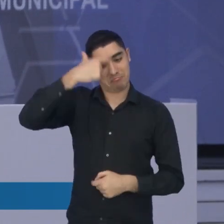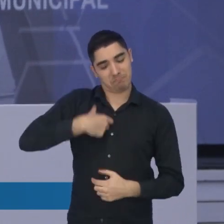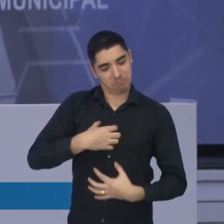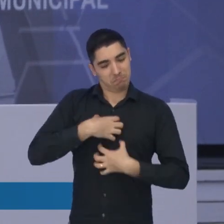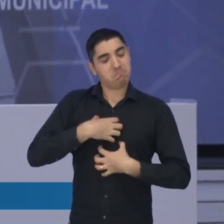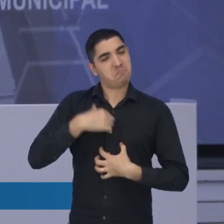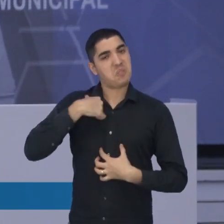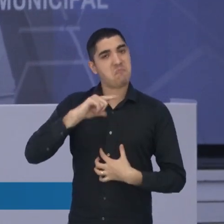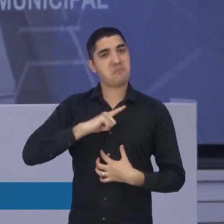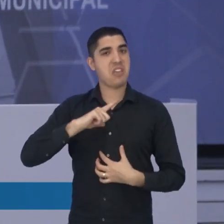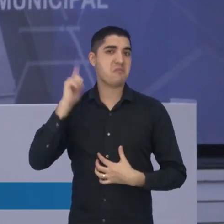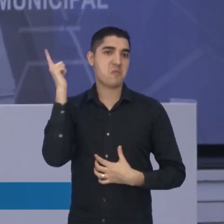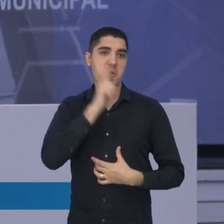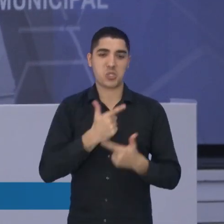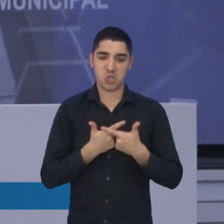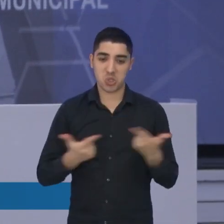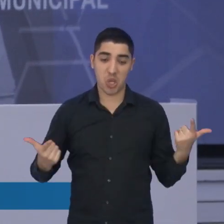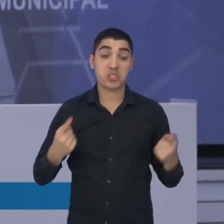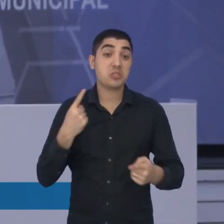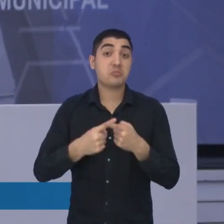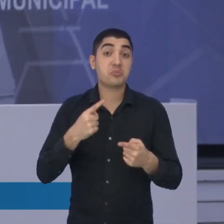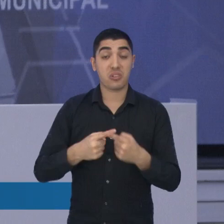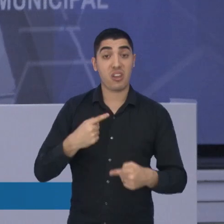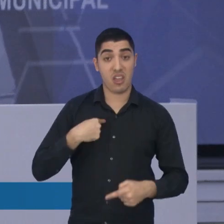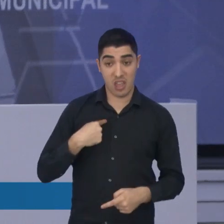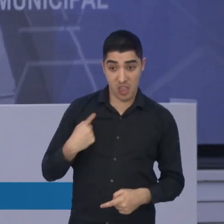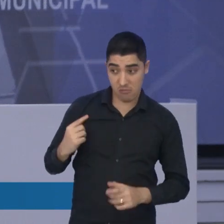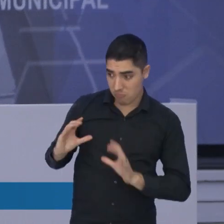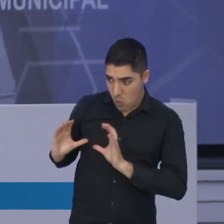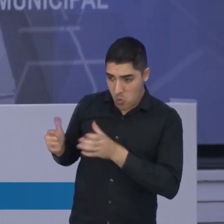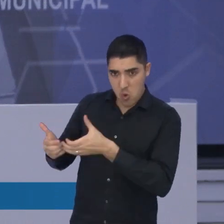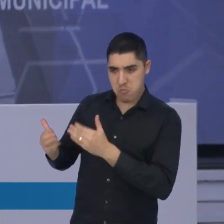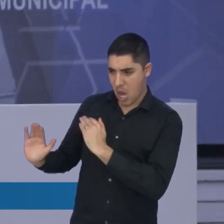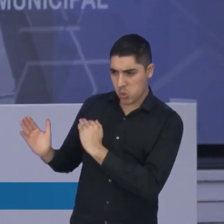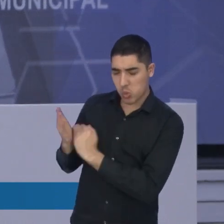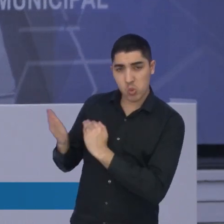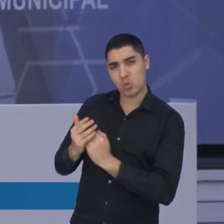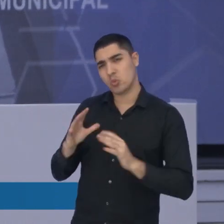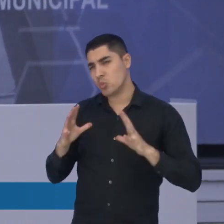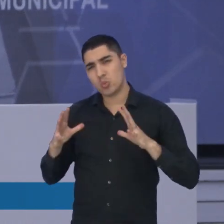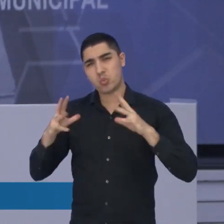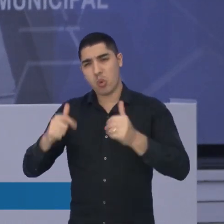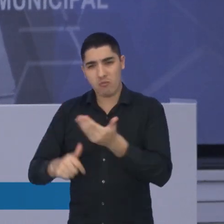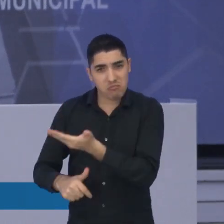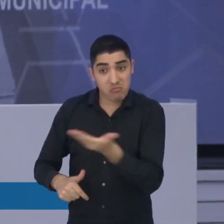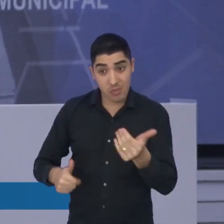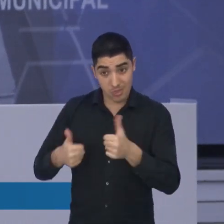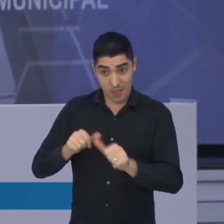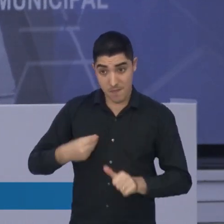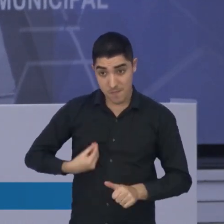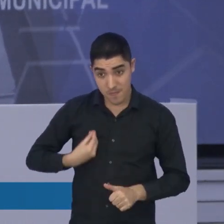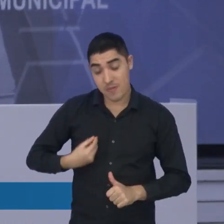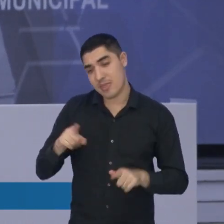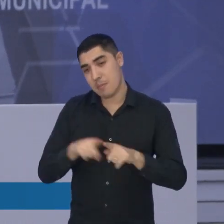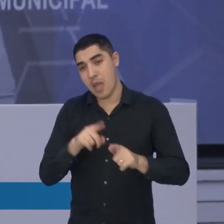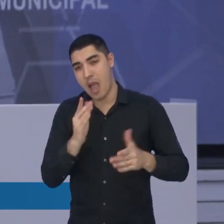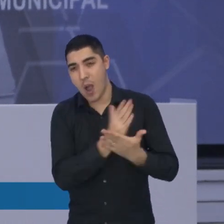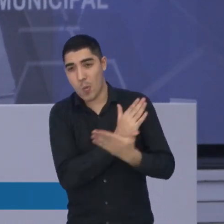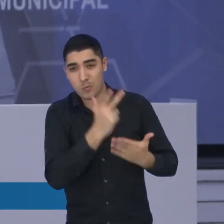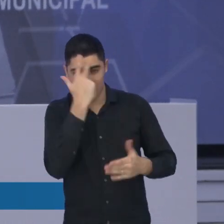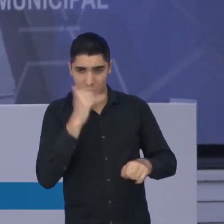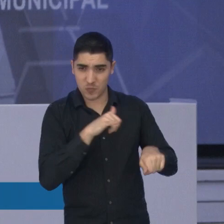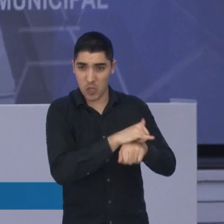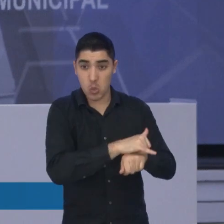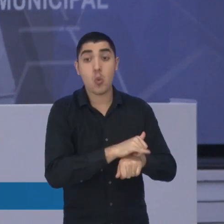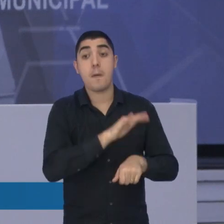rede de apoio melhor e mais qualificada do que a minha. Todos vocês que estão aqui, e muitos dos que não puderam comparecer, contribuíram de